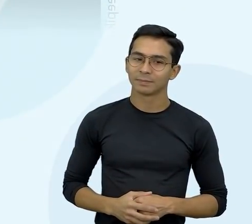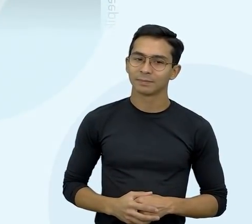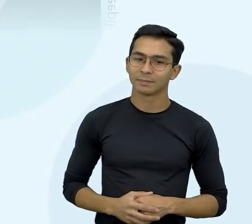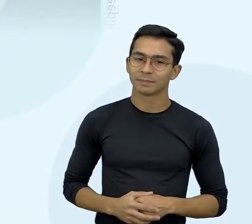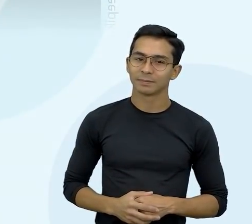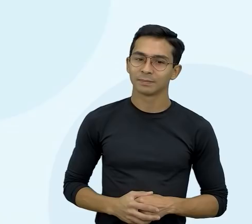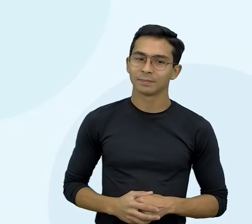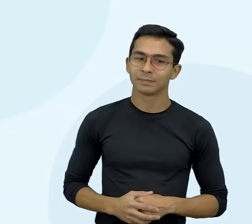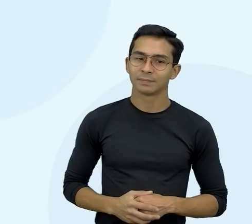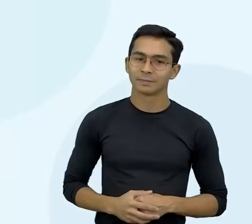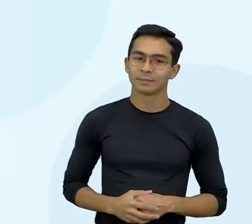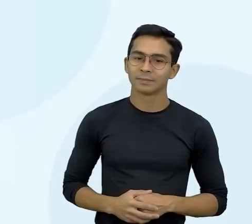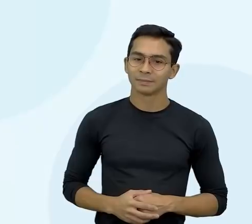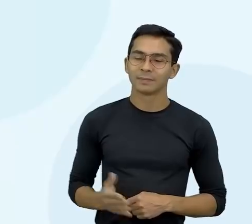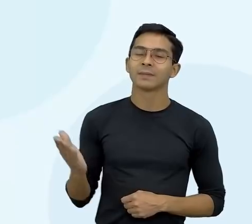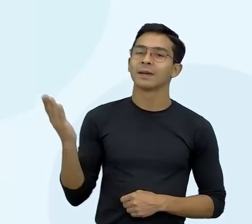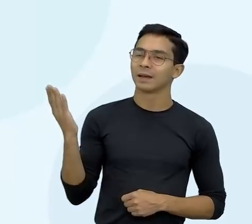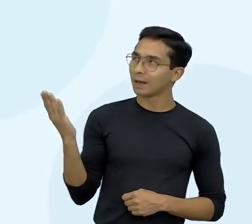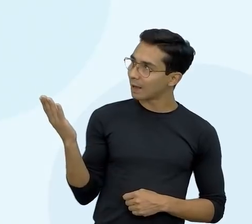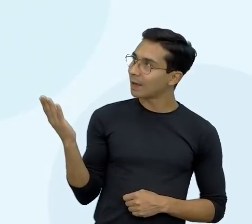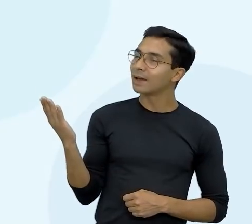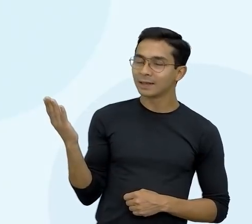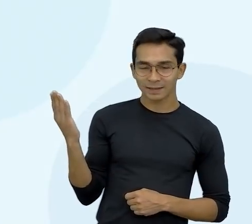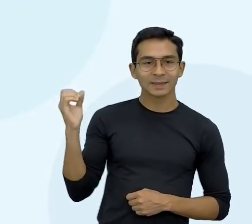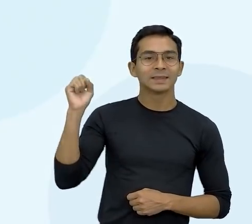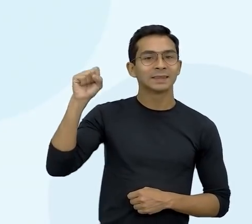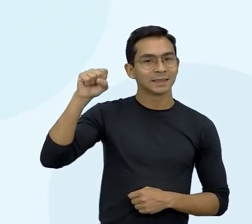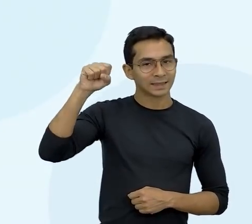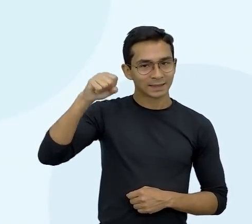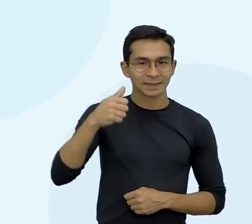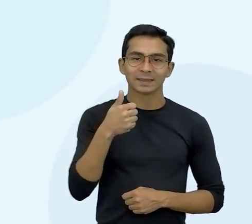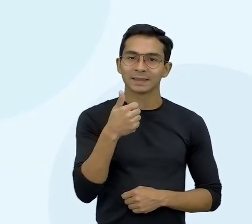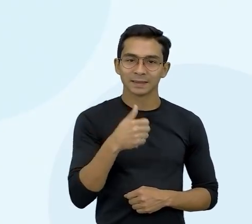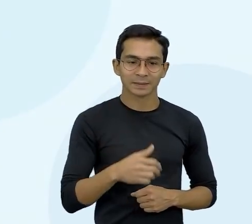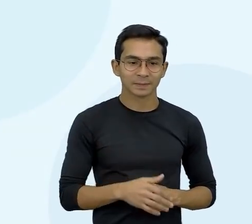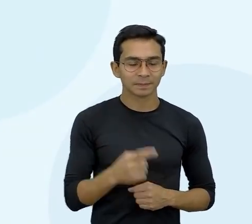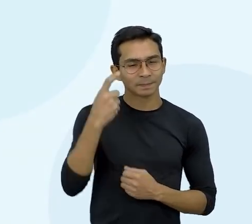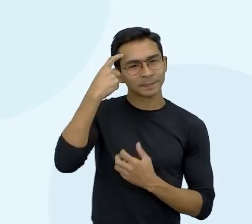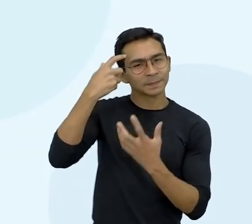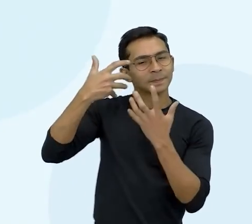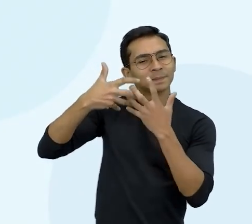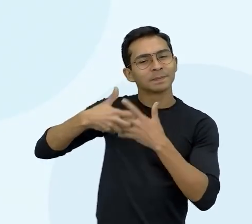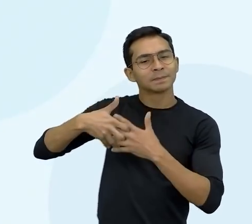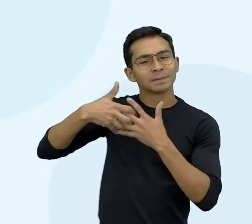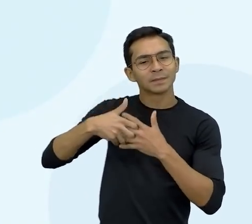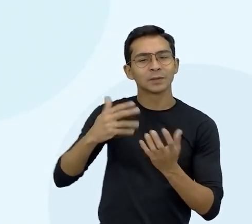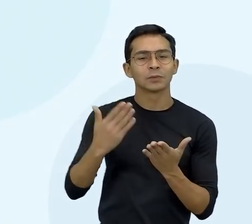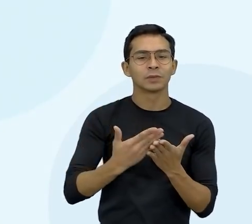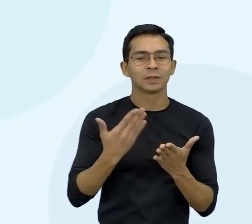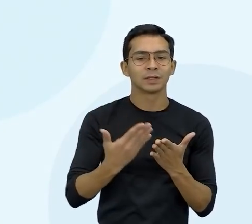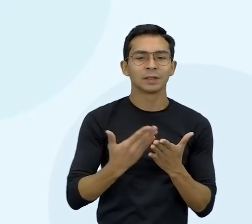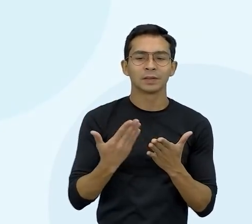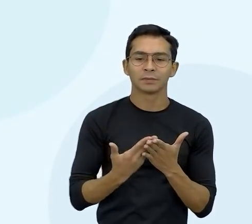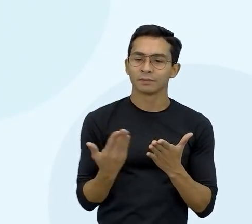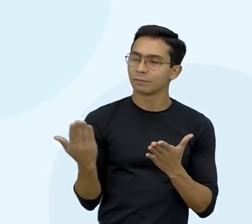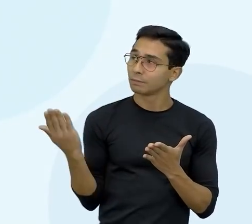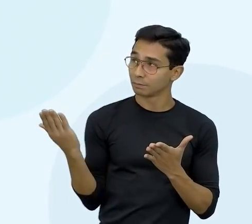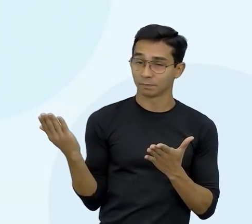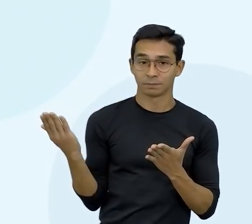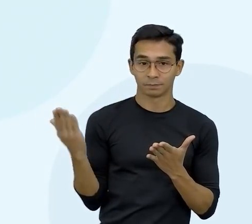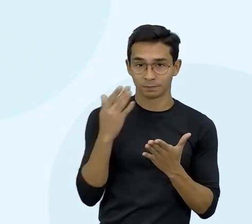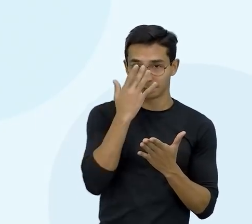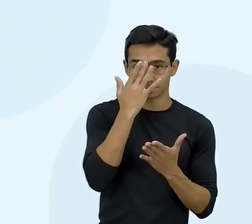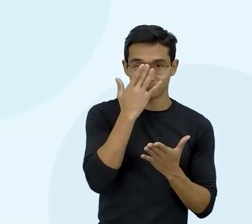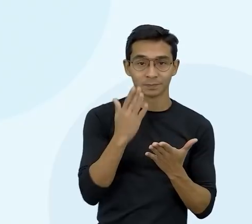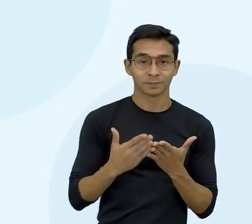amore. Vamos pensar juntos a respeito desta obra. O